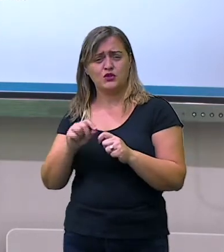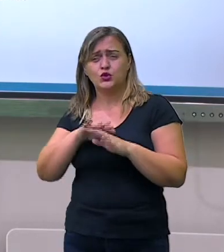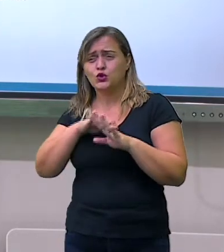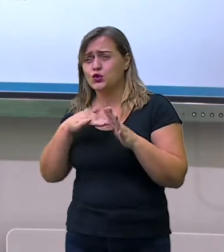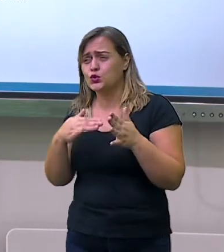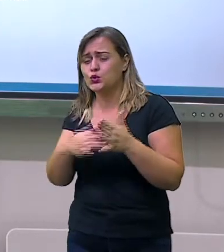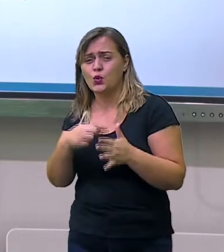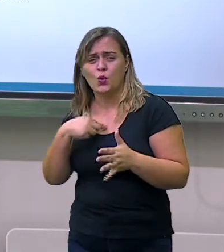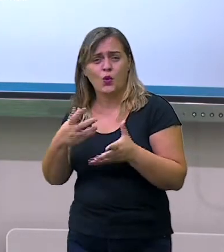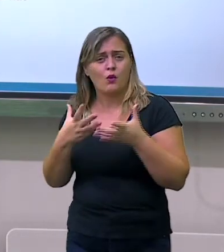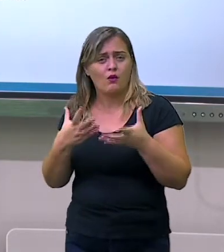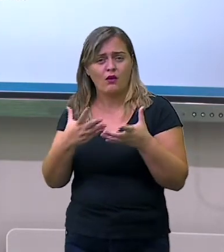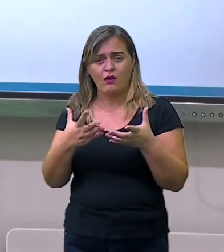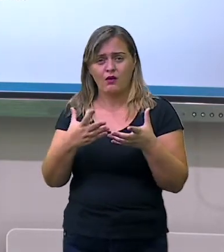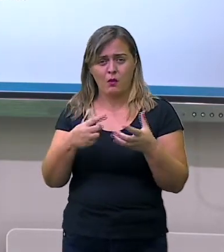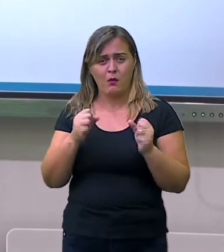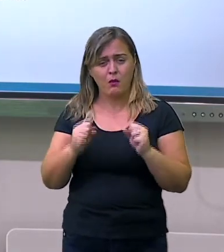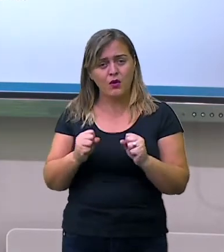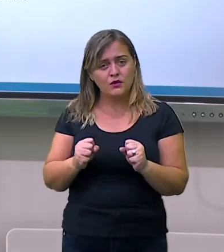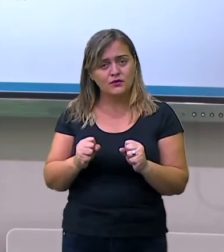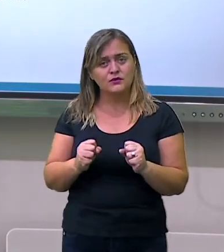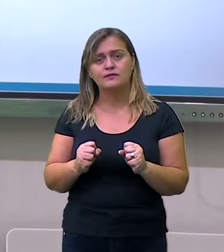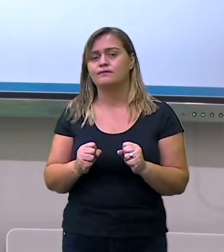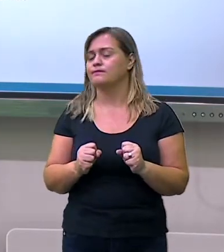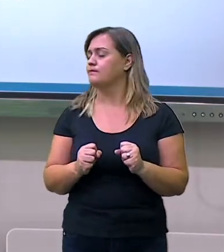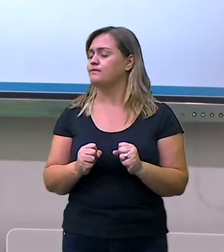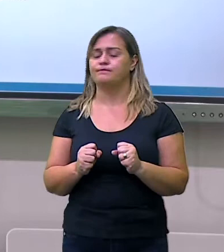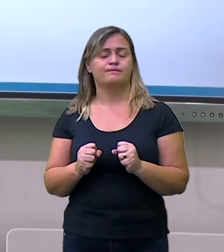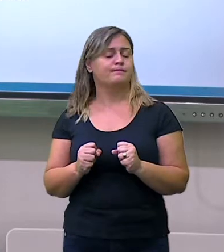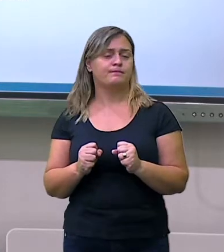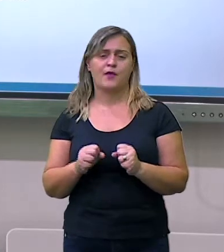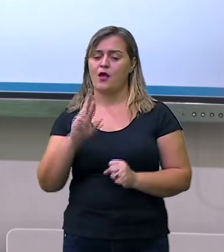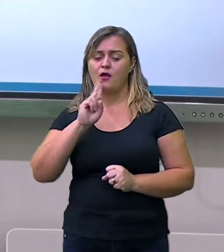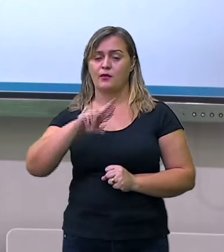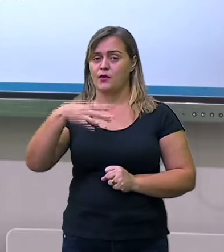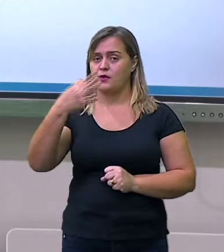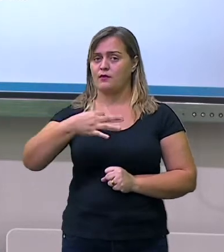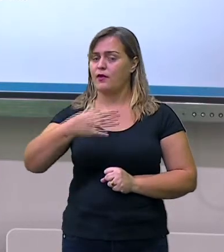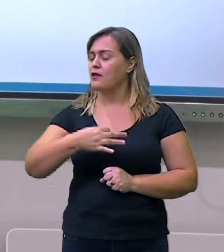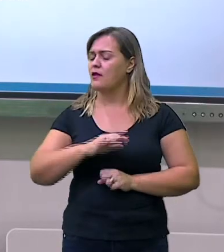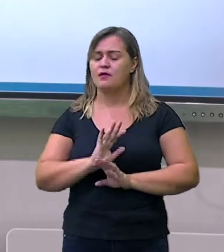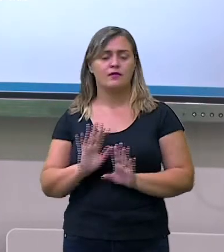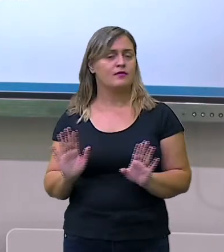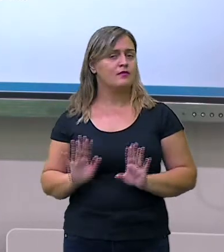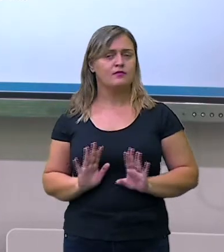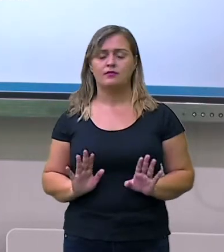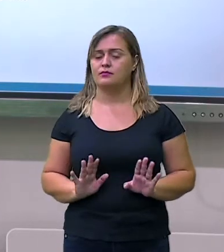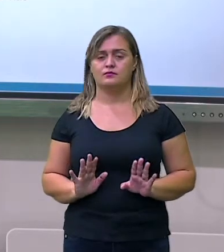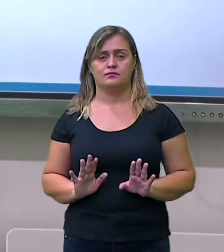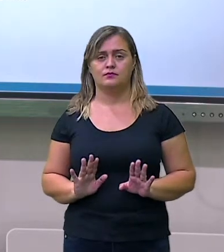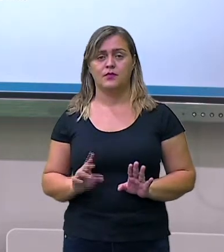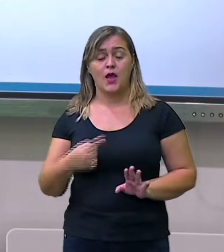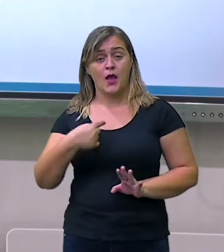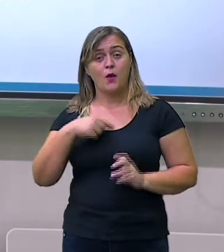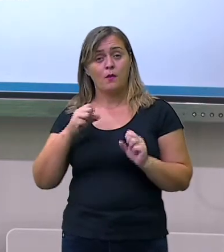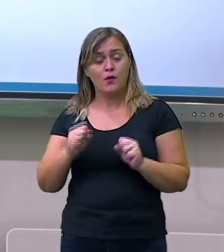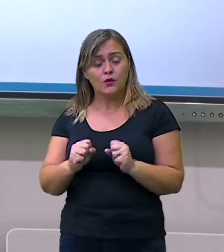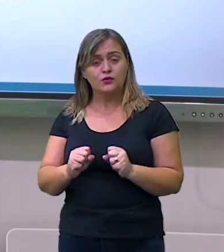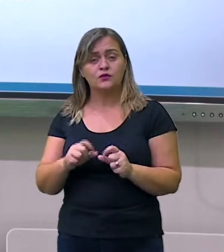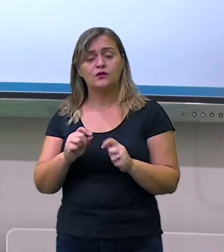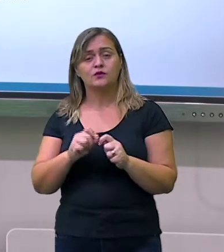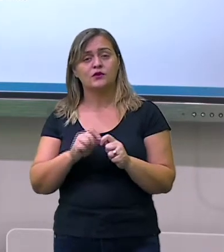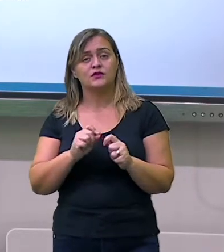na minha mente eu vou fazer? A resposta é não. Eu só posso fazer aquilo que não